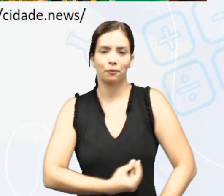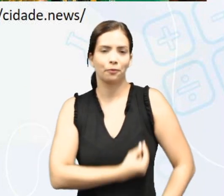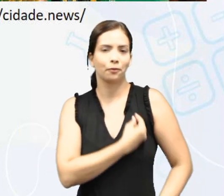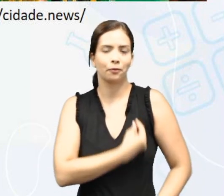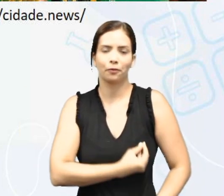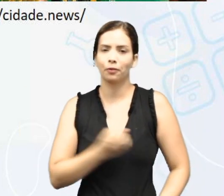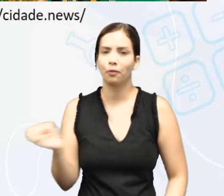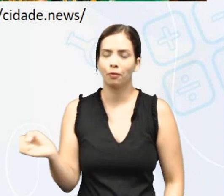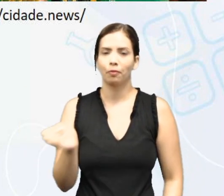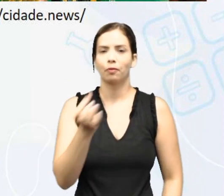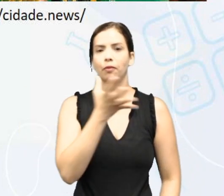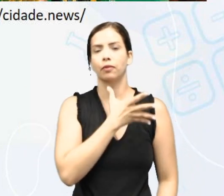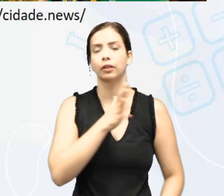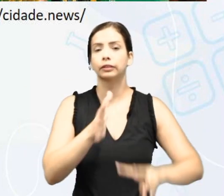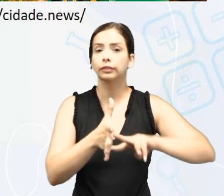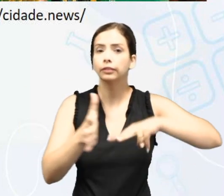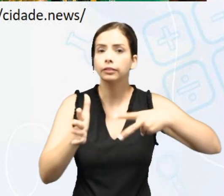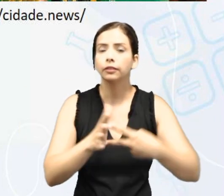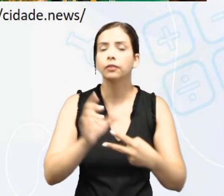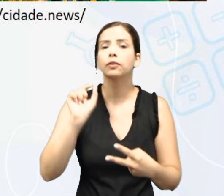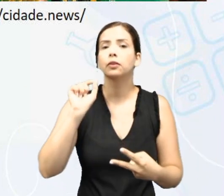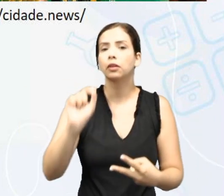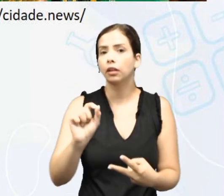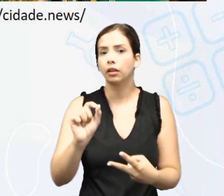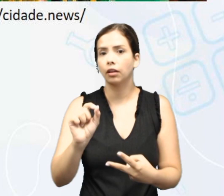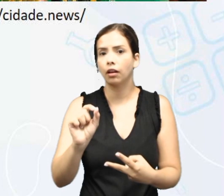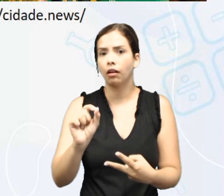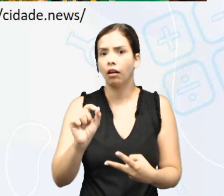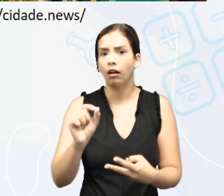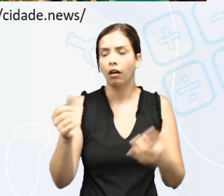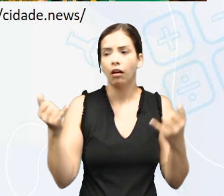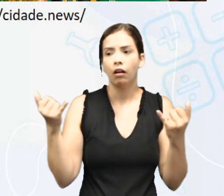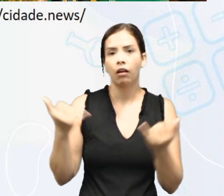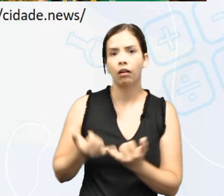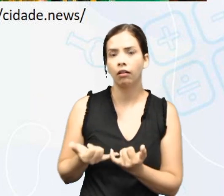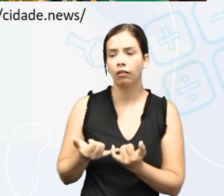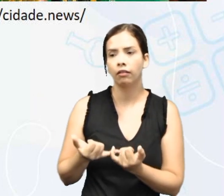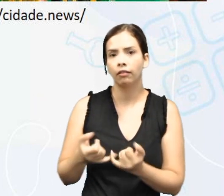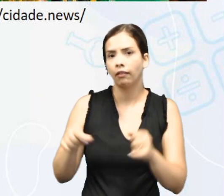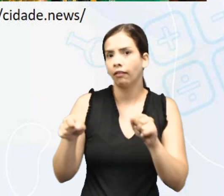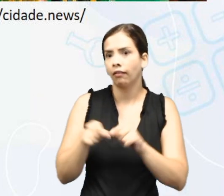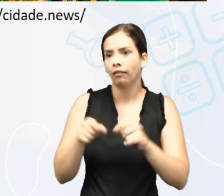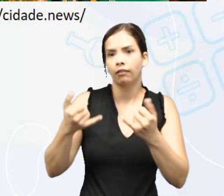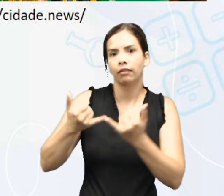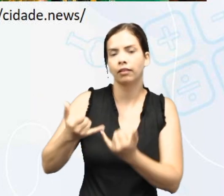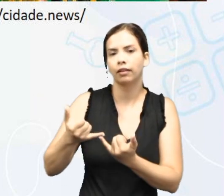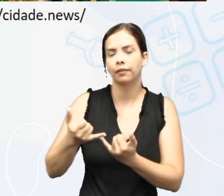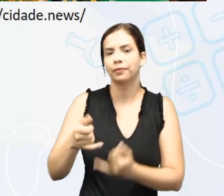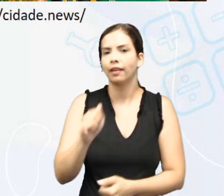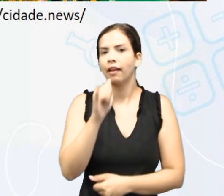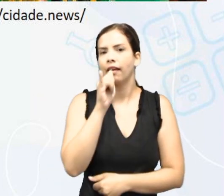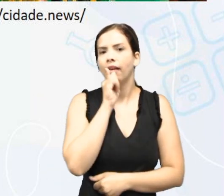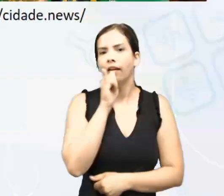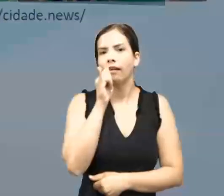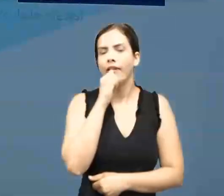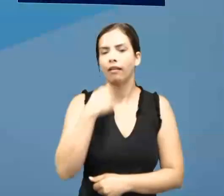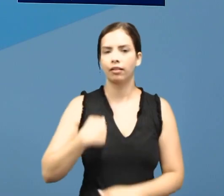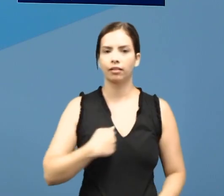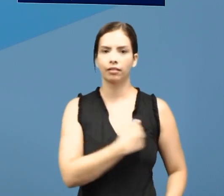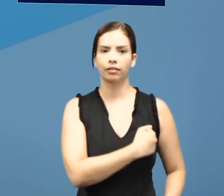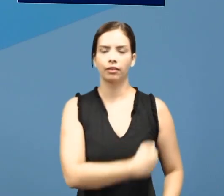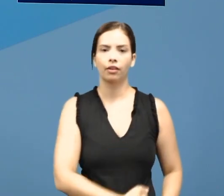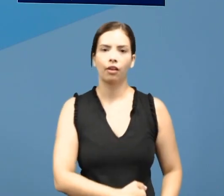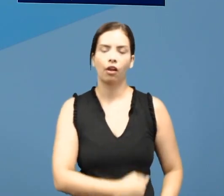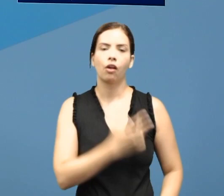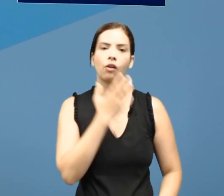vida, certo? Vida nova, mas também pode significar infidelidade. Por exemplo, na China, por exemplo, o verde eles veem também